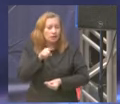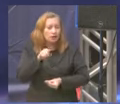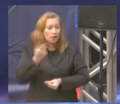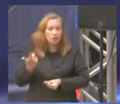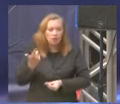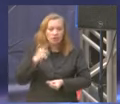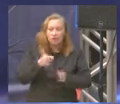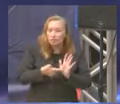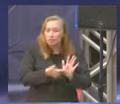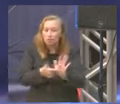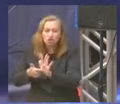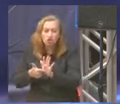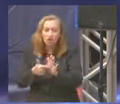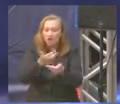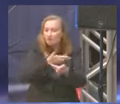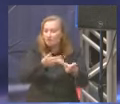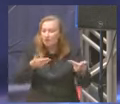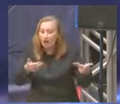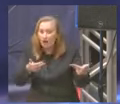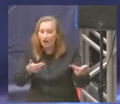os diversos atores